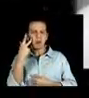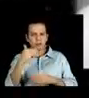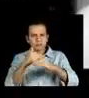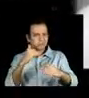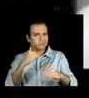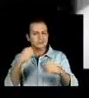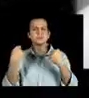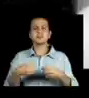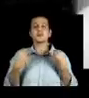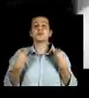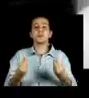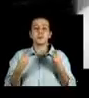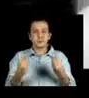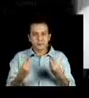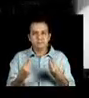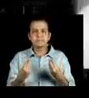o diálogo que o senhor quer?